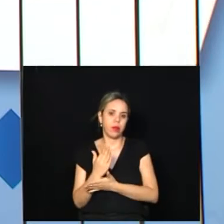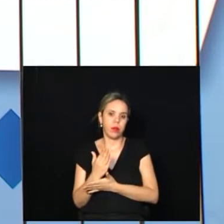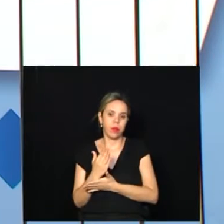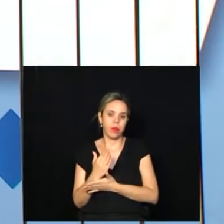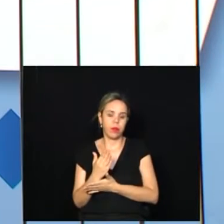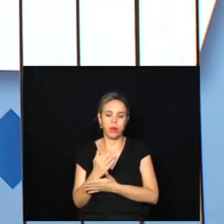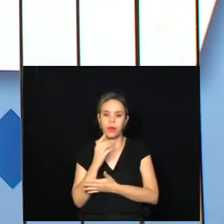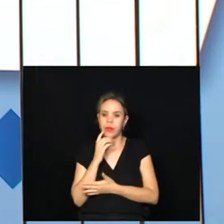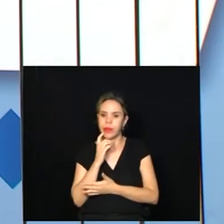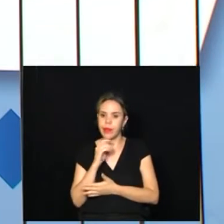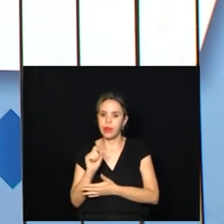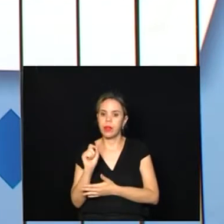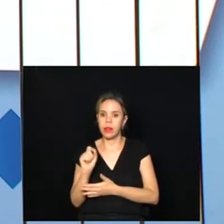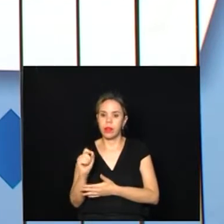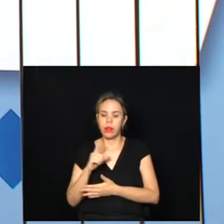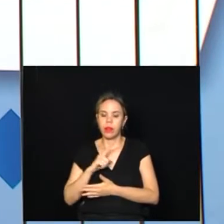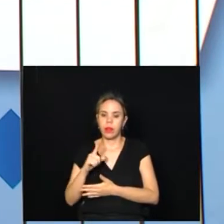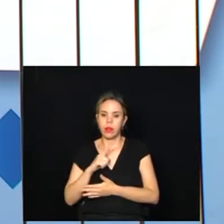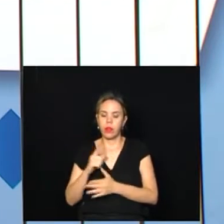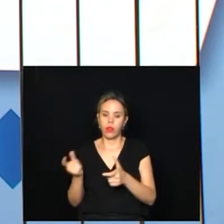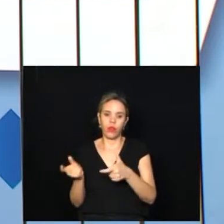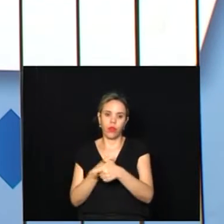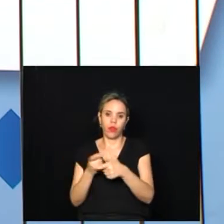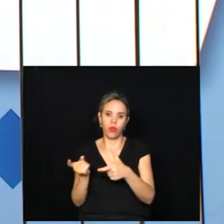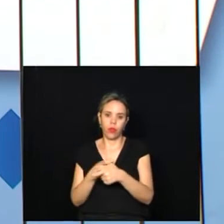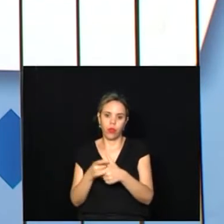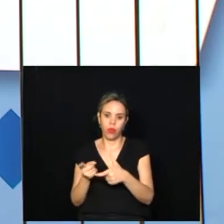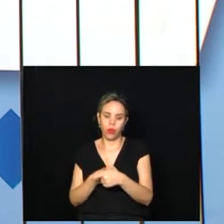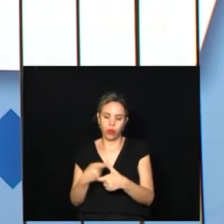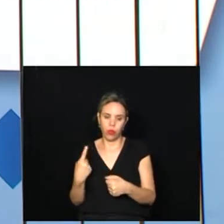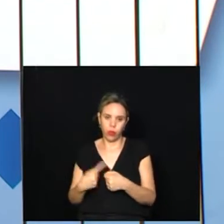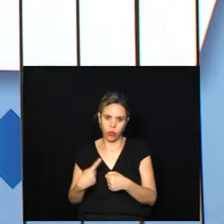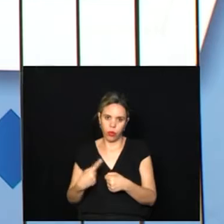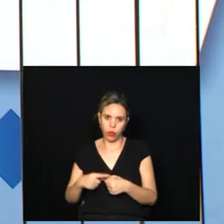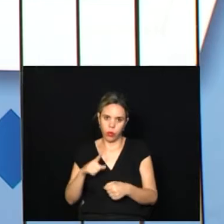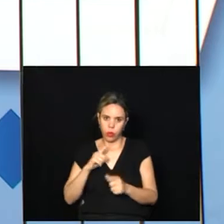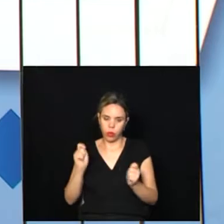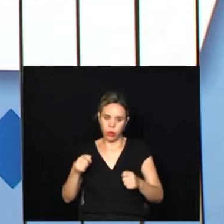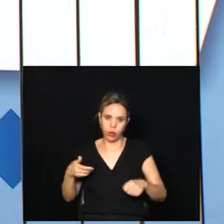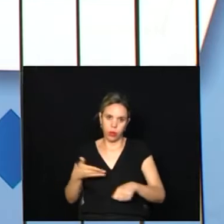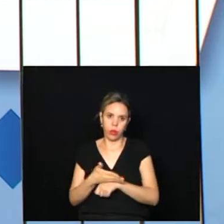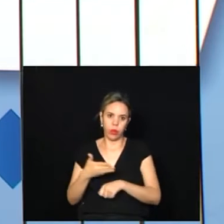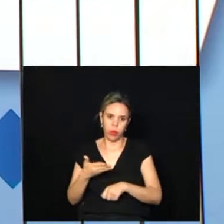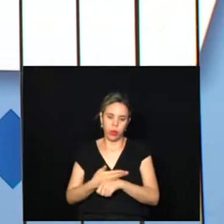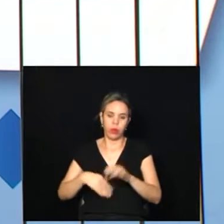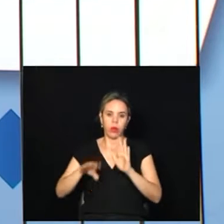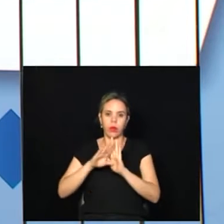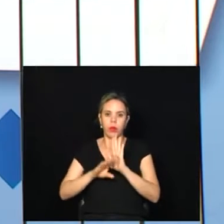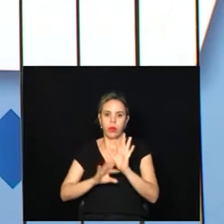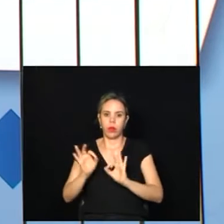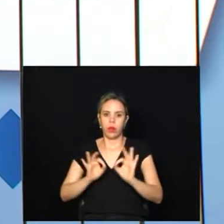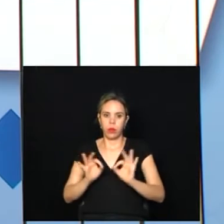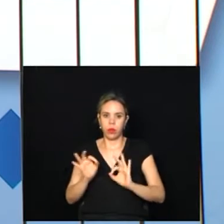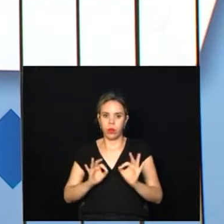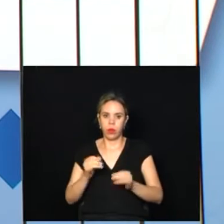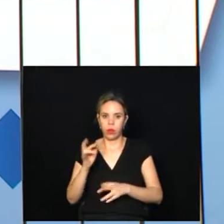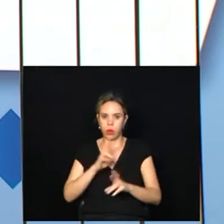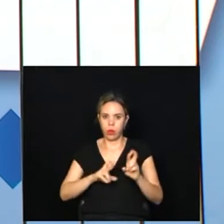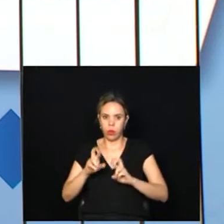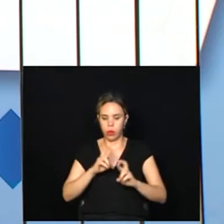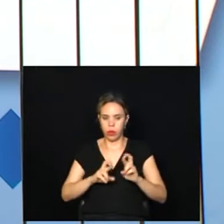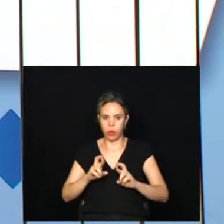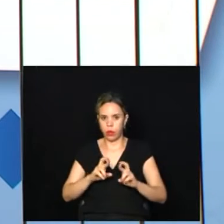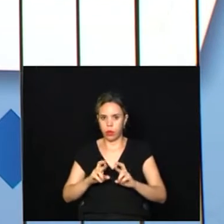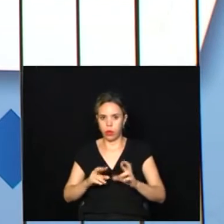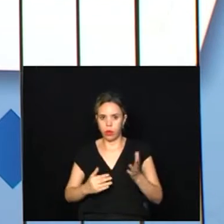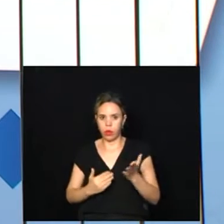ou seja, quem tem alguma dívida com o município pode participar do Programa de Regularização Fiscal. A